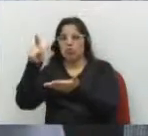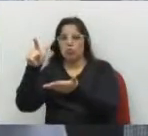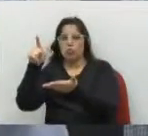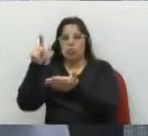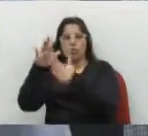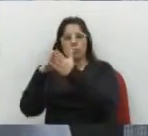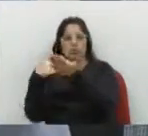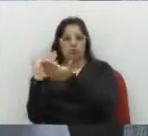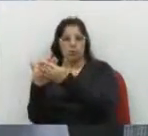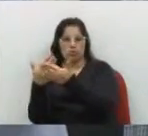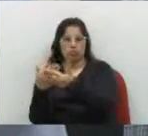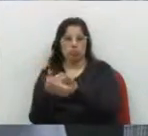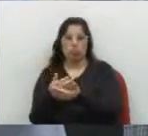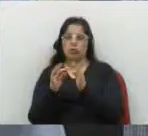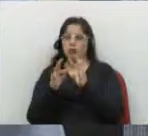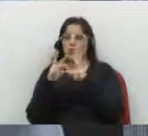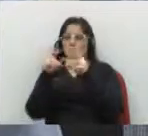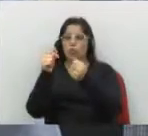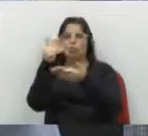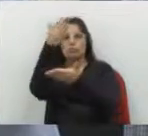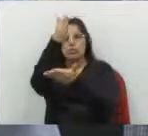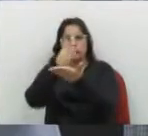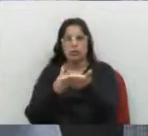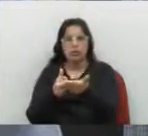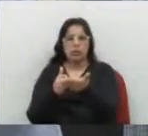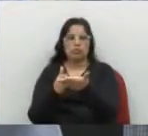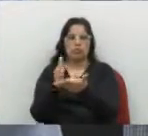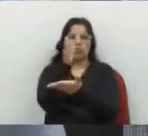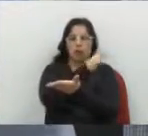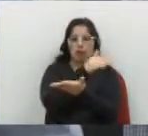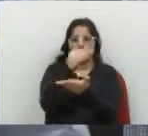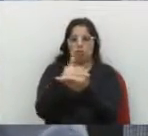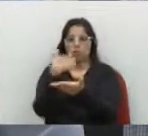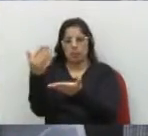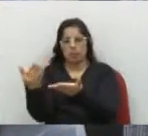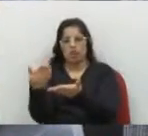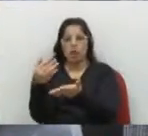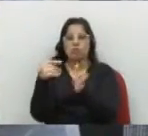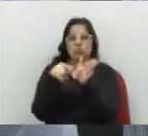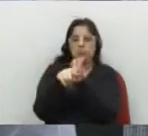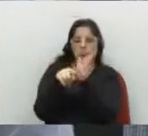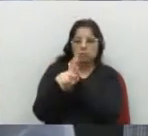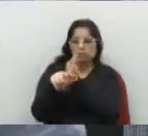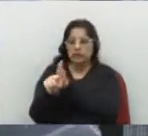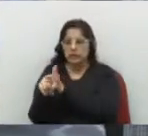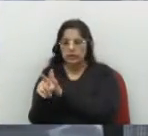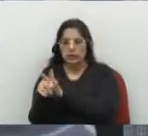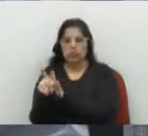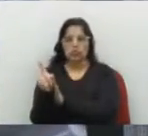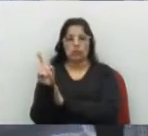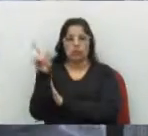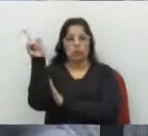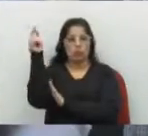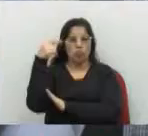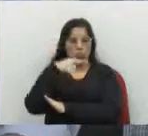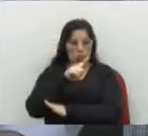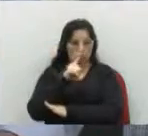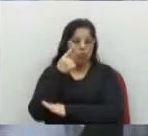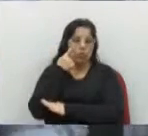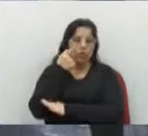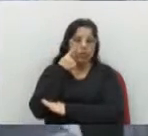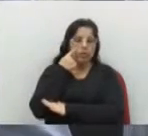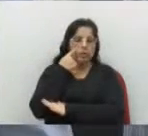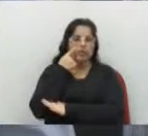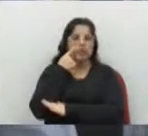metade para a creche e metade para a escola. E a gente foi lá e foi recebido pela vice-diretora, a